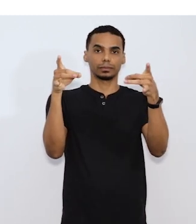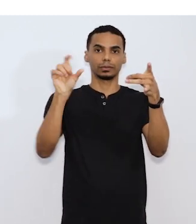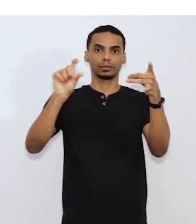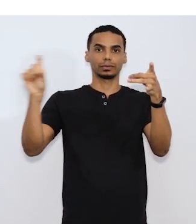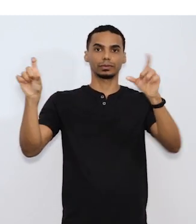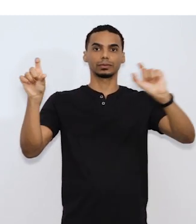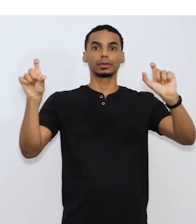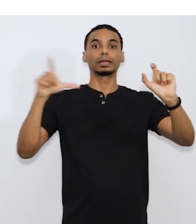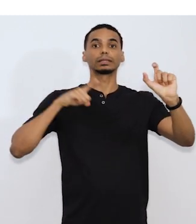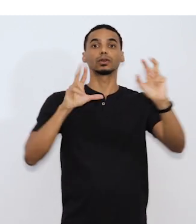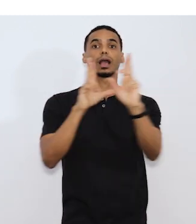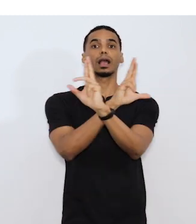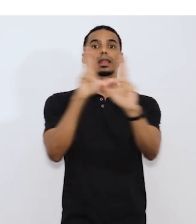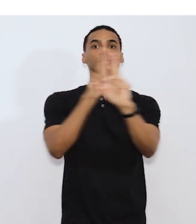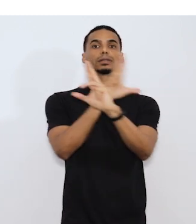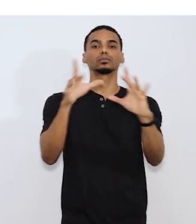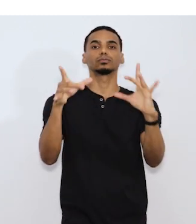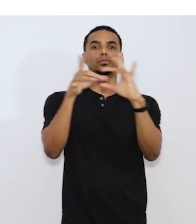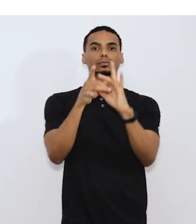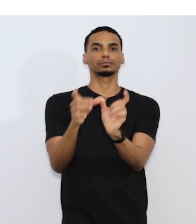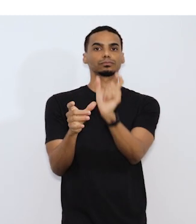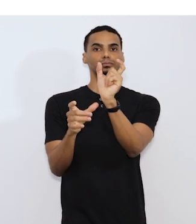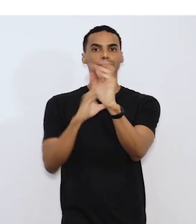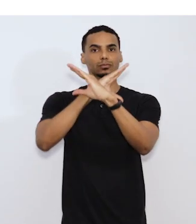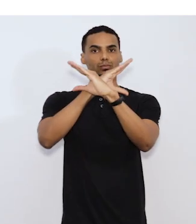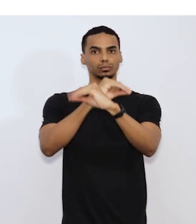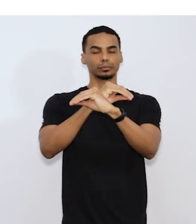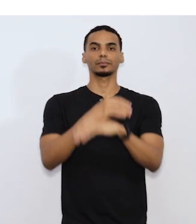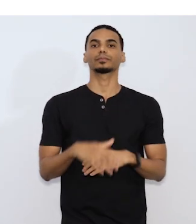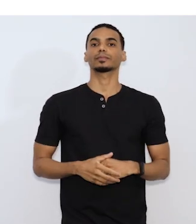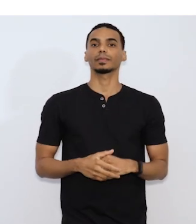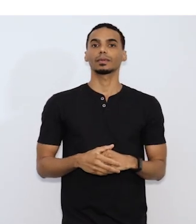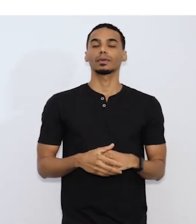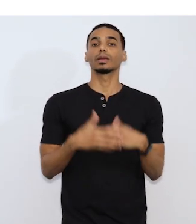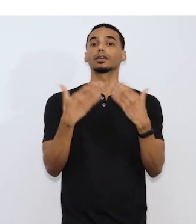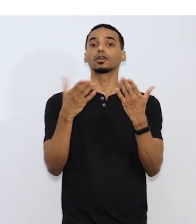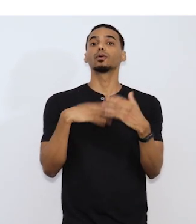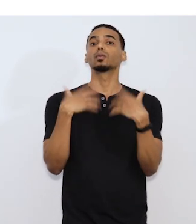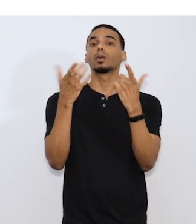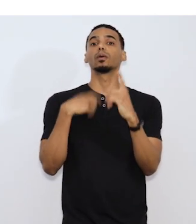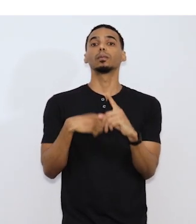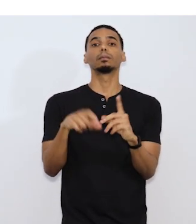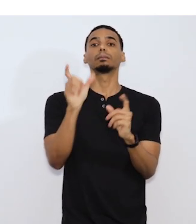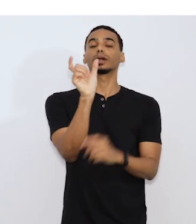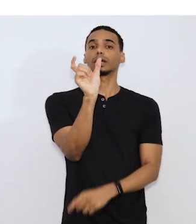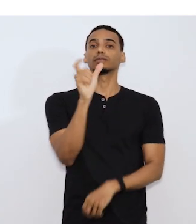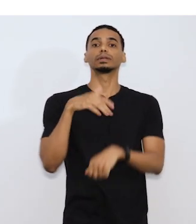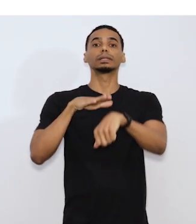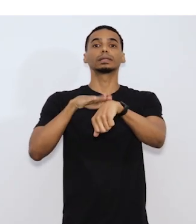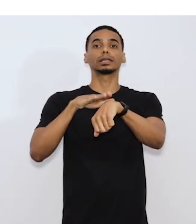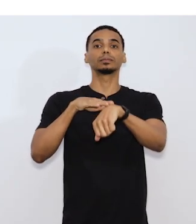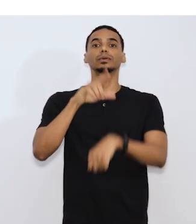oração, estabelecendo uma relação de conexão entre as orações. E qual é a palavra que expressa a noção de tempo? É